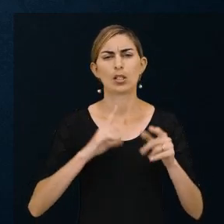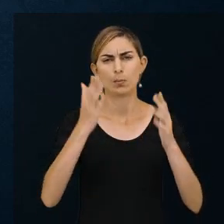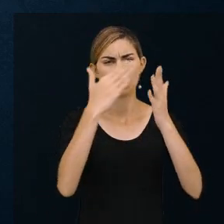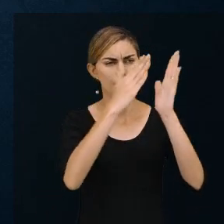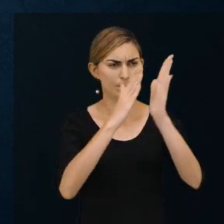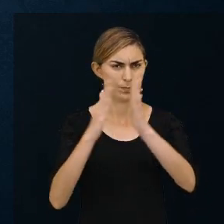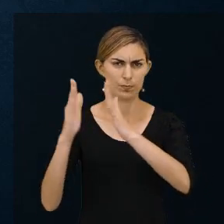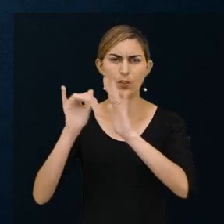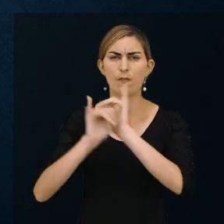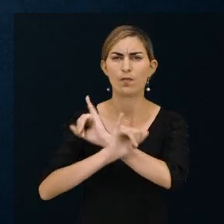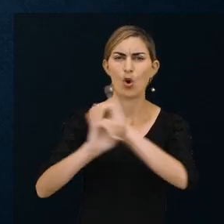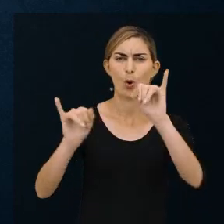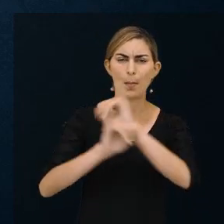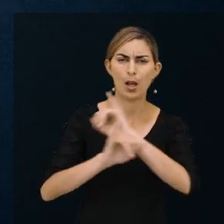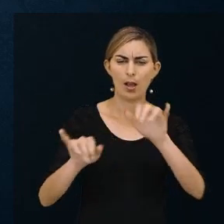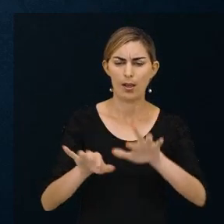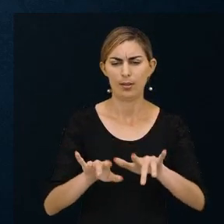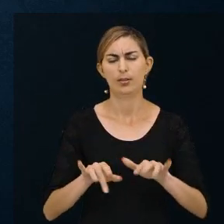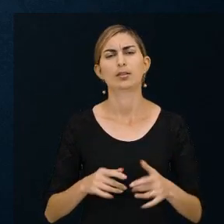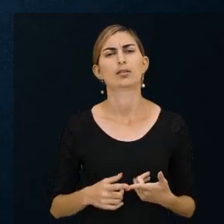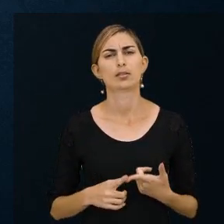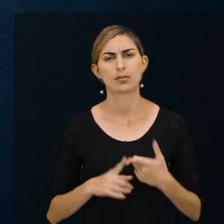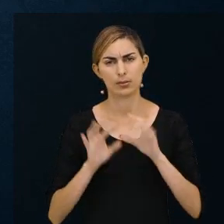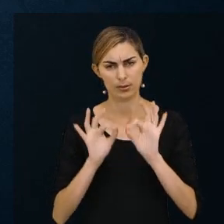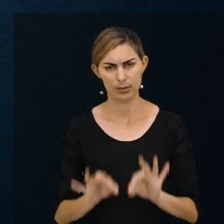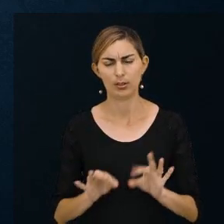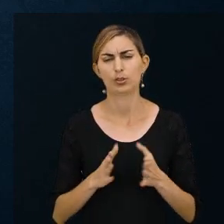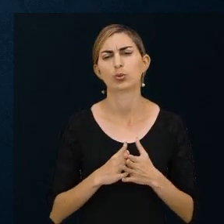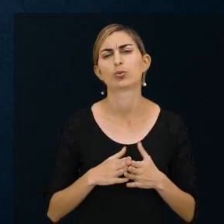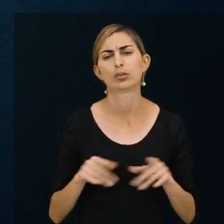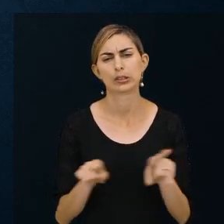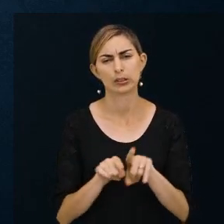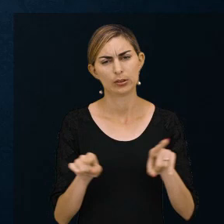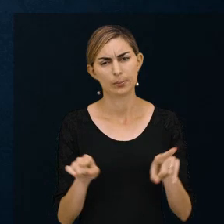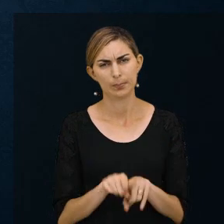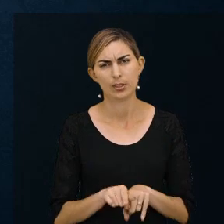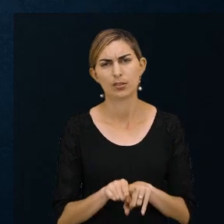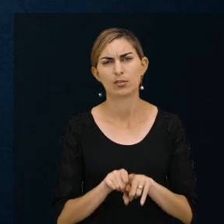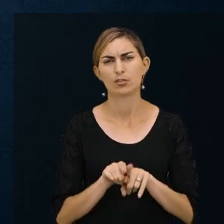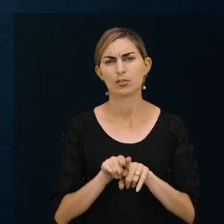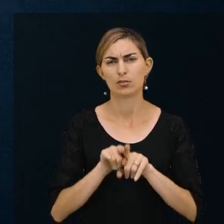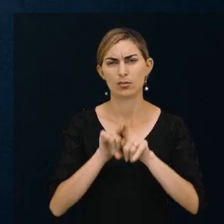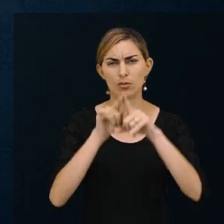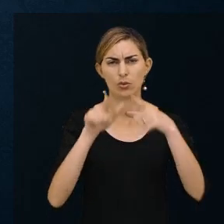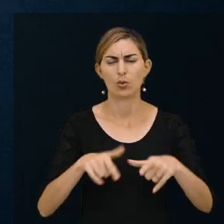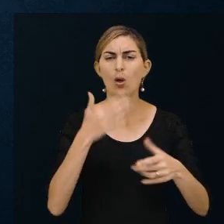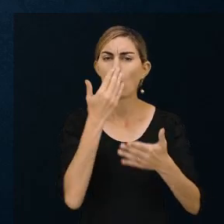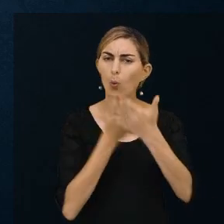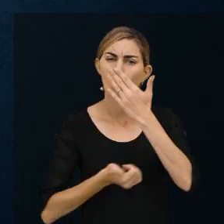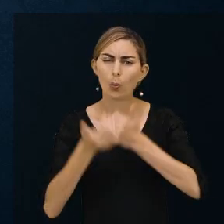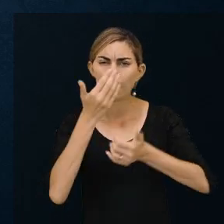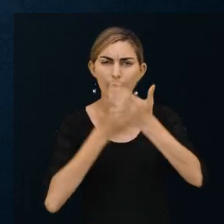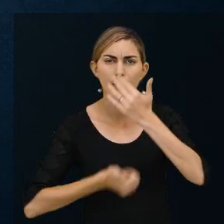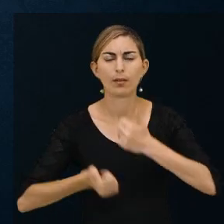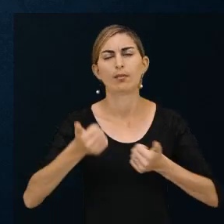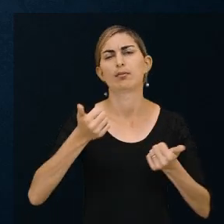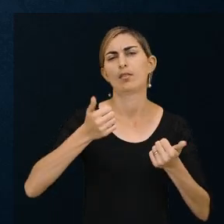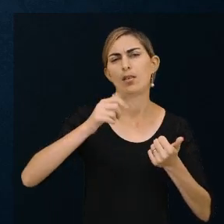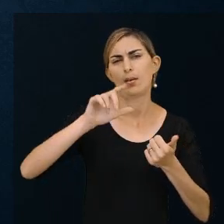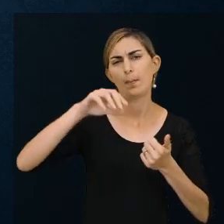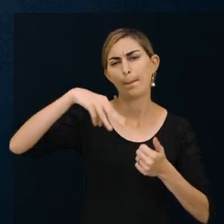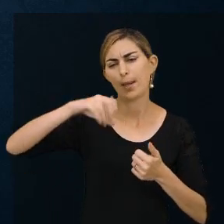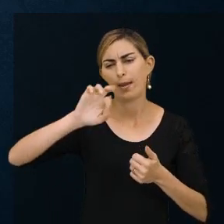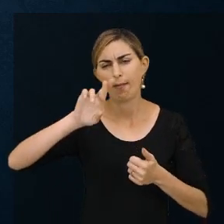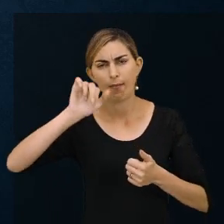tem um laboratório de informática, certo? E também o setor de